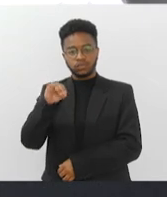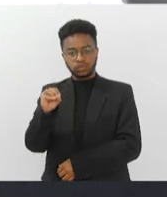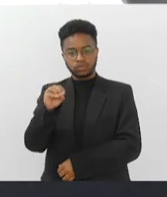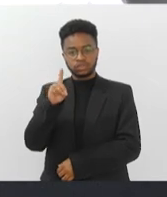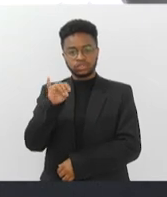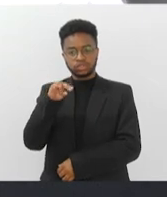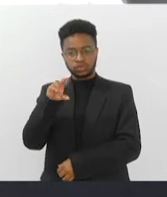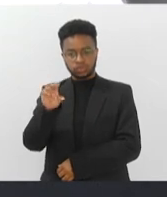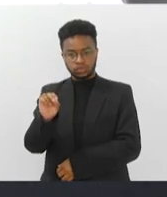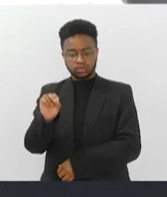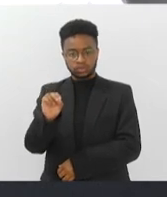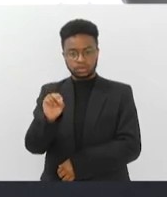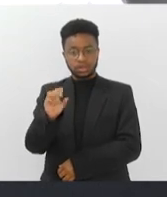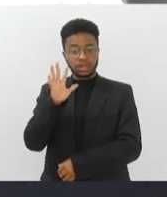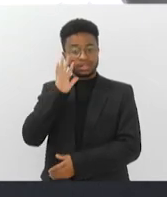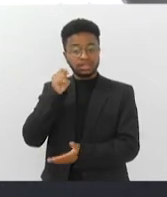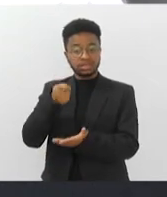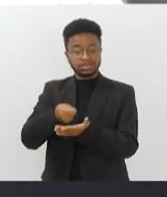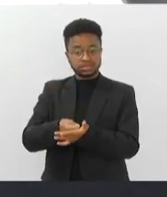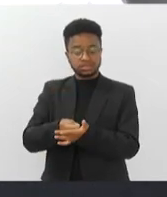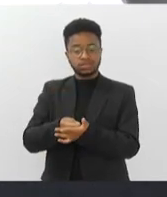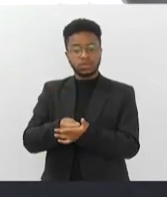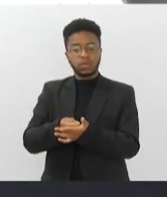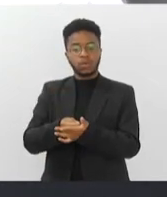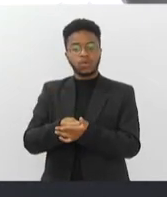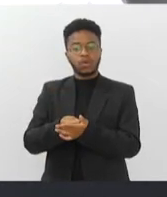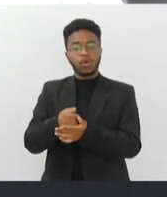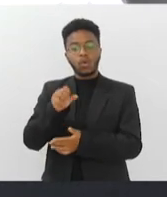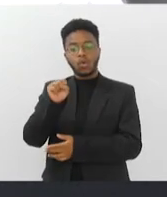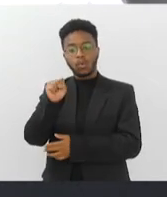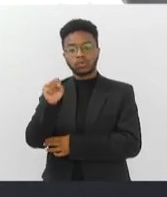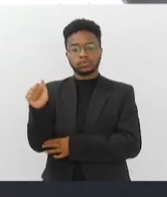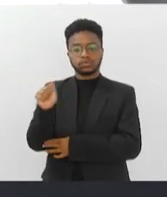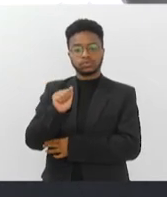decidiu a matéria em 8 de agosto de 24.